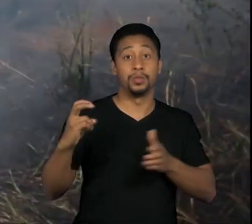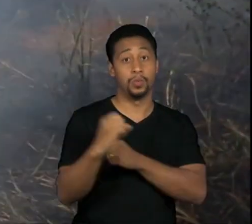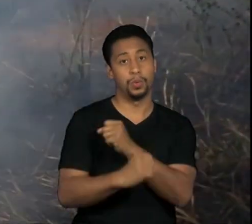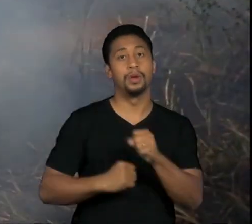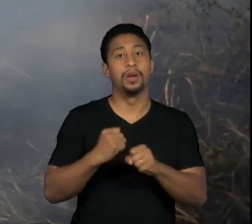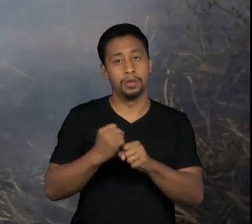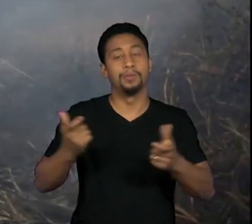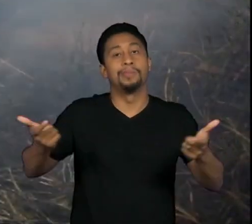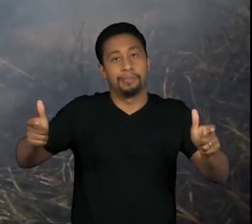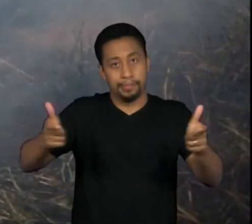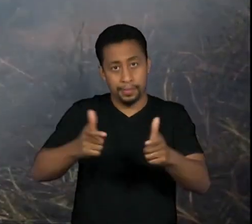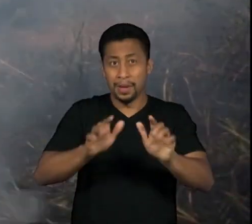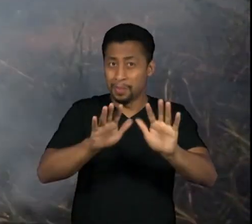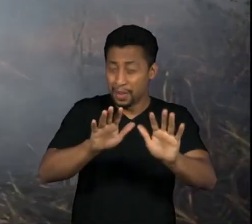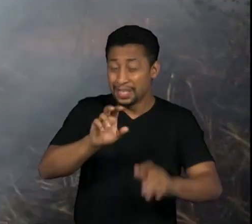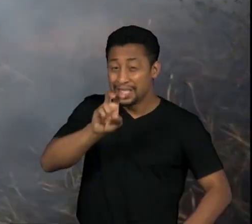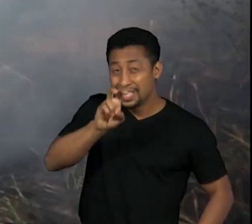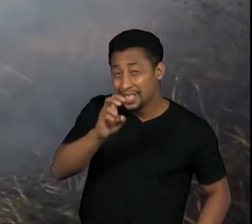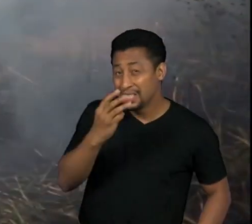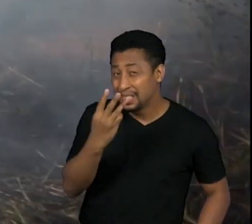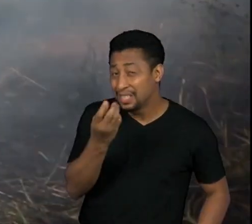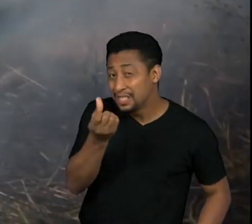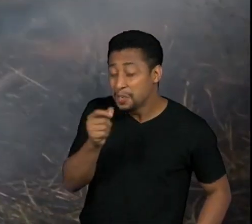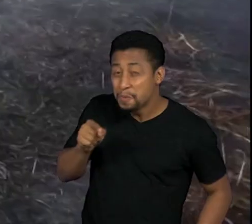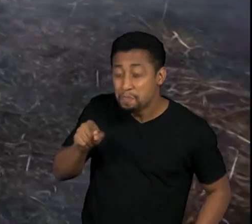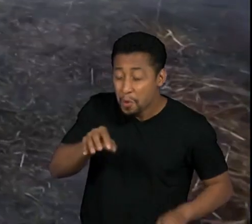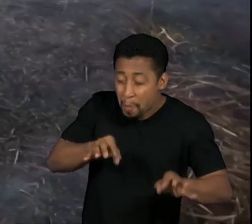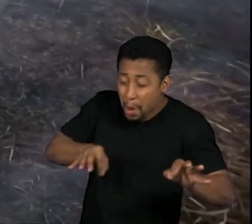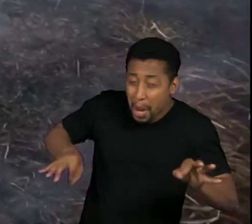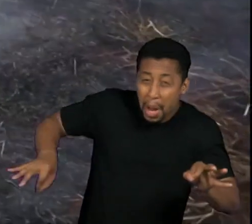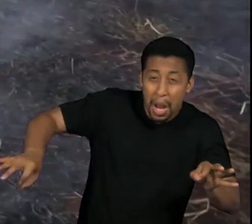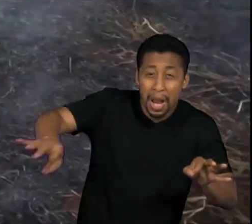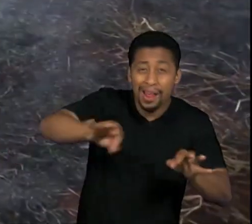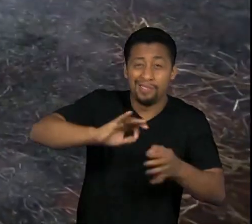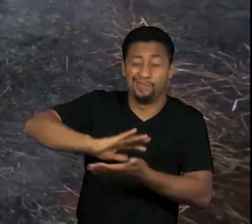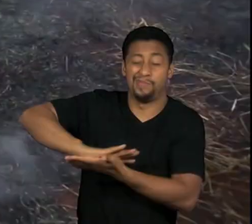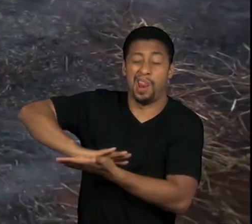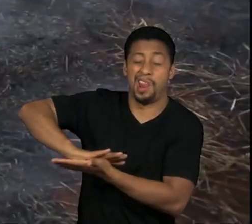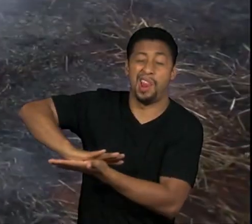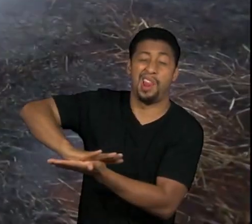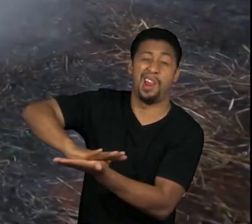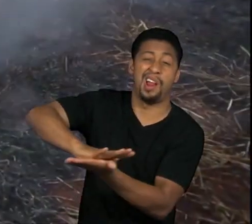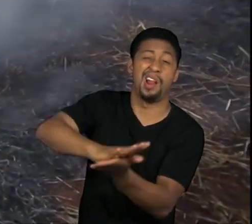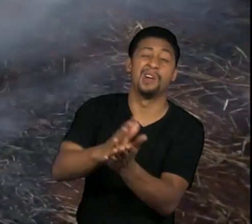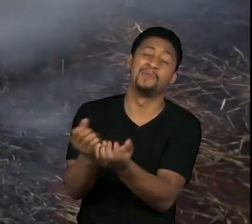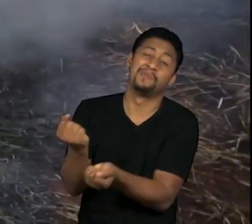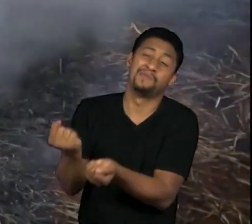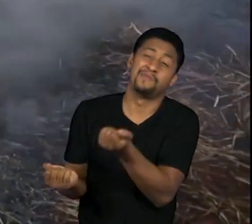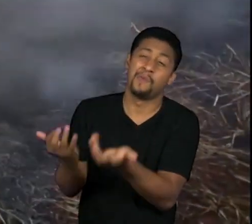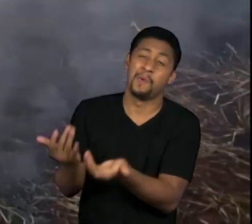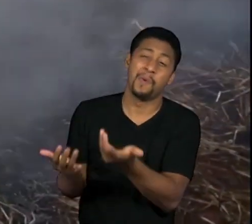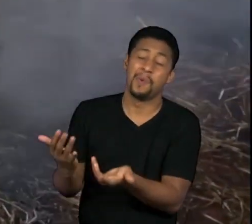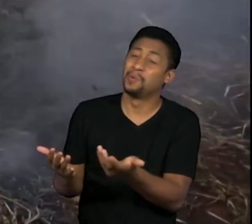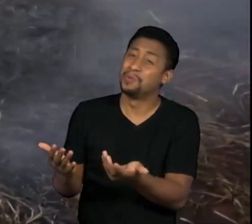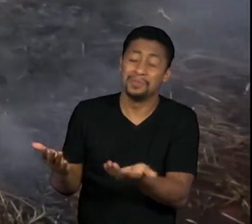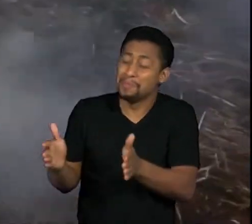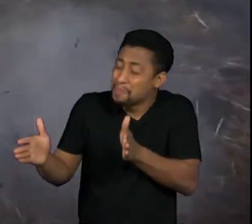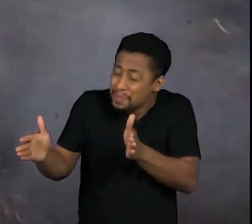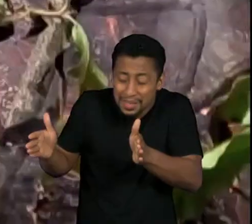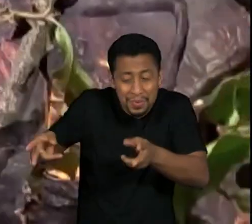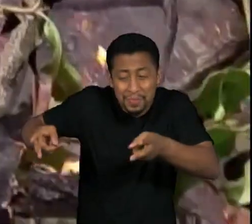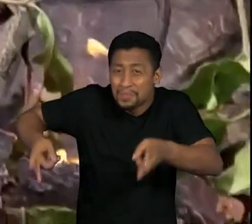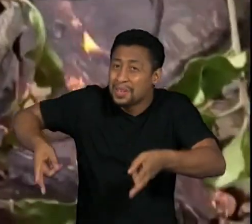contrapartida, 536 mil hectares destruídos pelo fogo no mesmo período, que